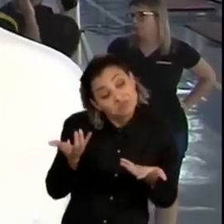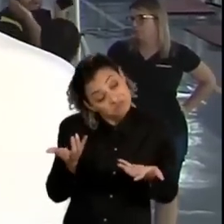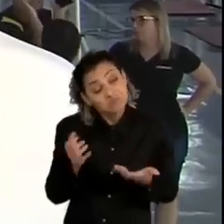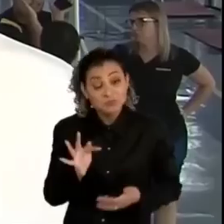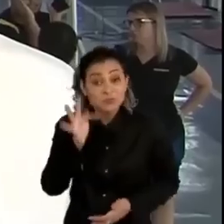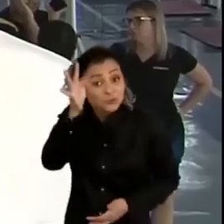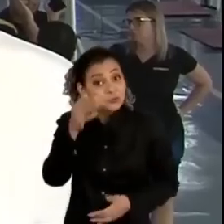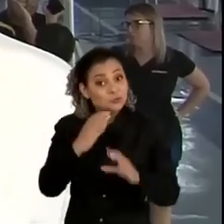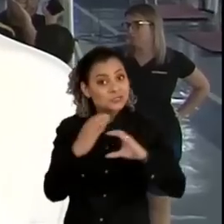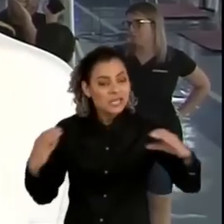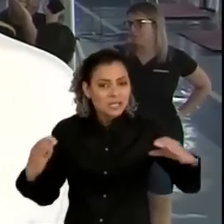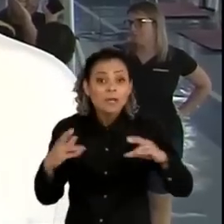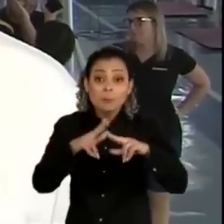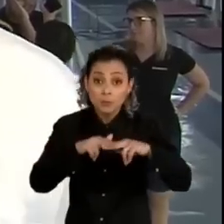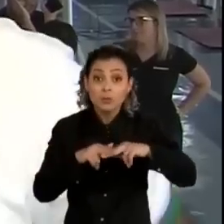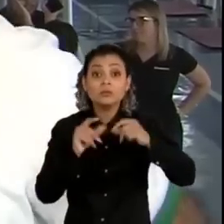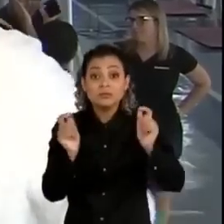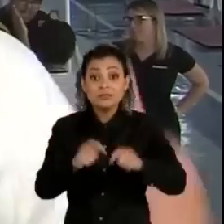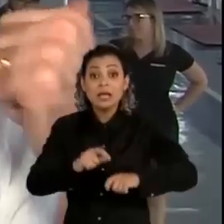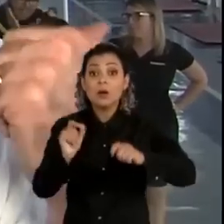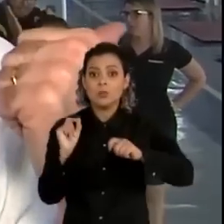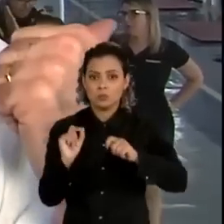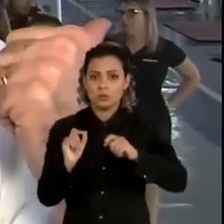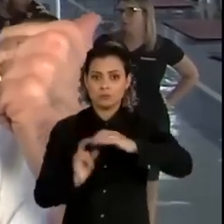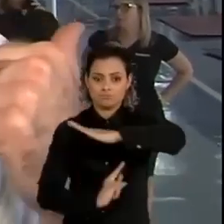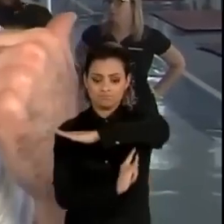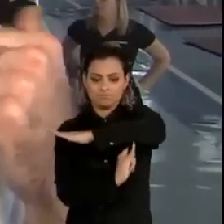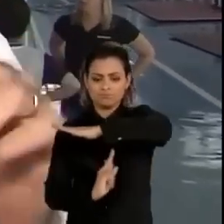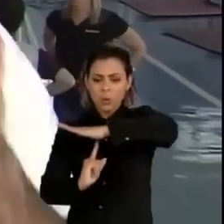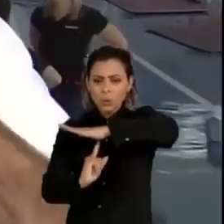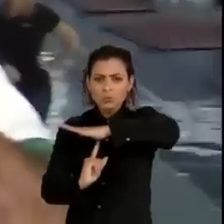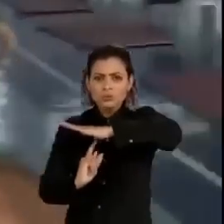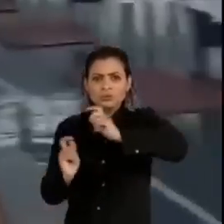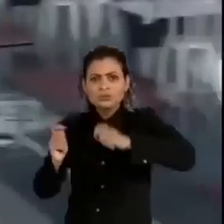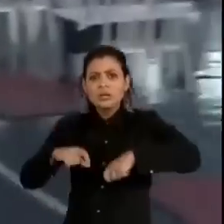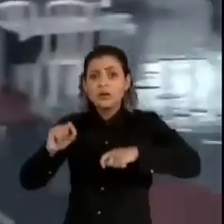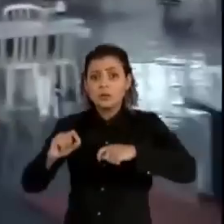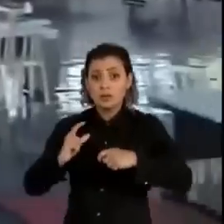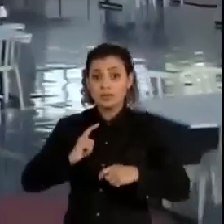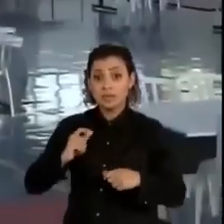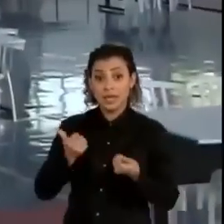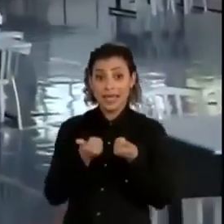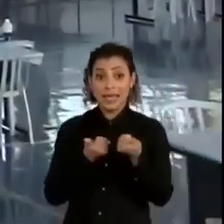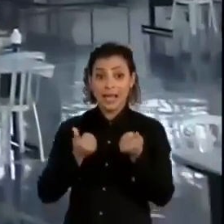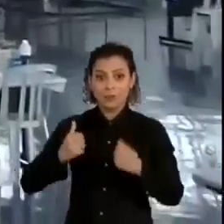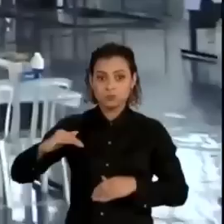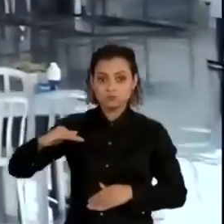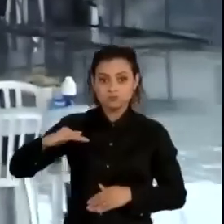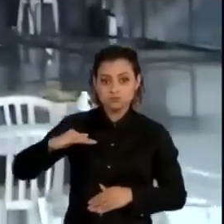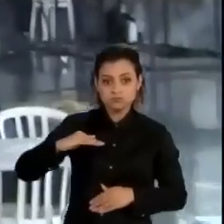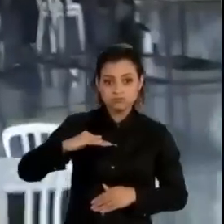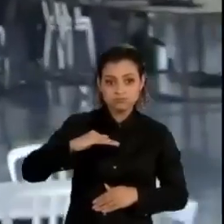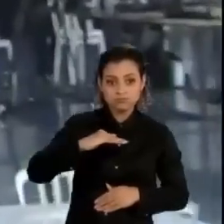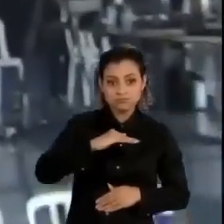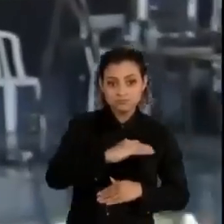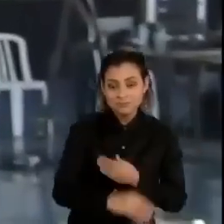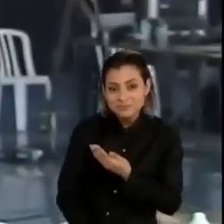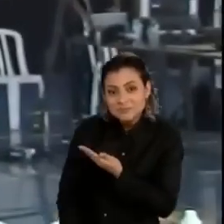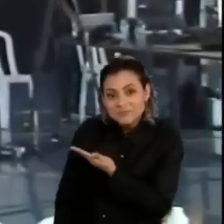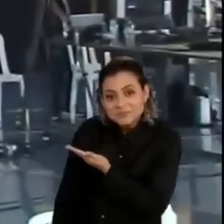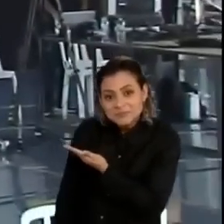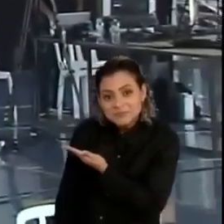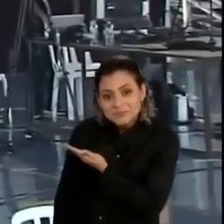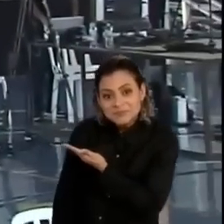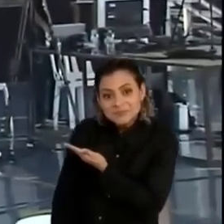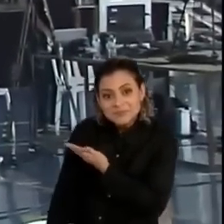Então a ponte realmente ela tem que suportar uma carga e o nosso equipamento que aplica essa carga, ele tem um carrinho, então que faz atravessar a ponte, de